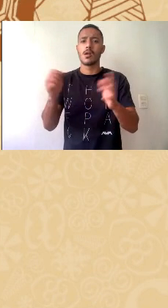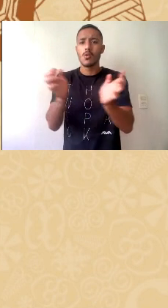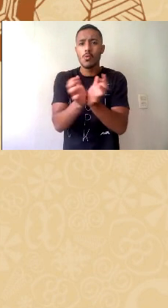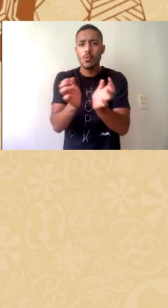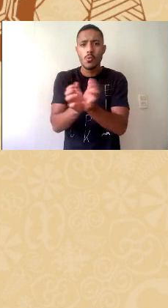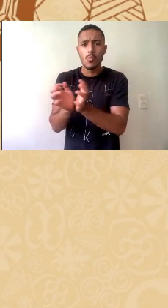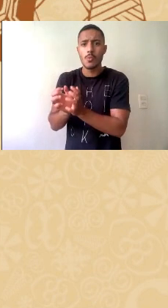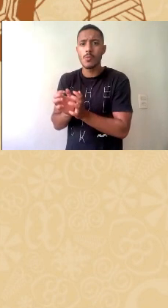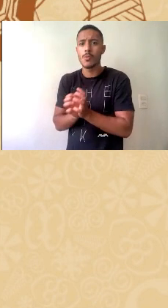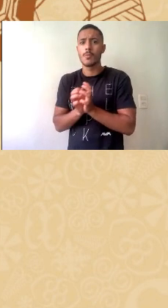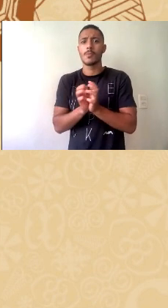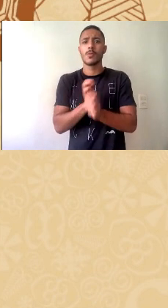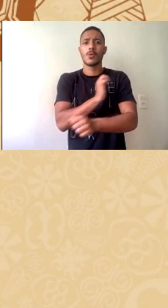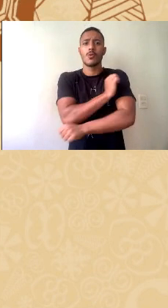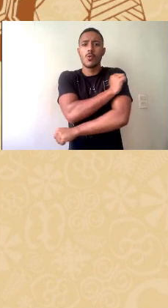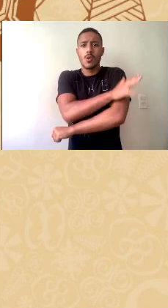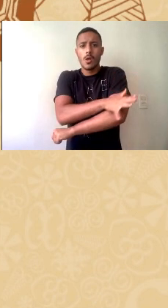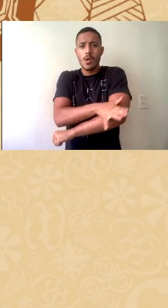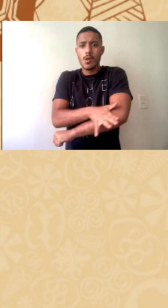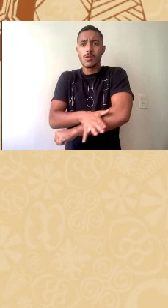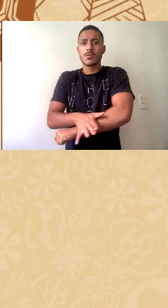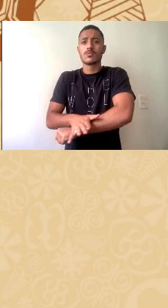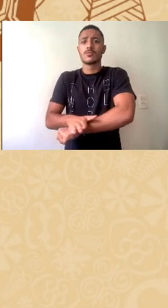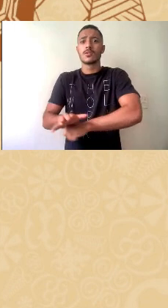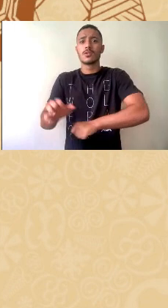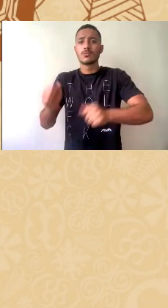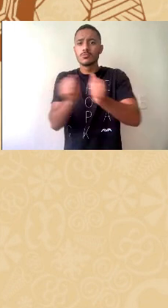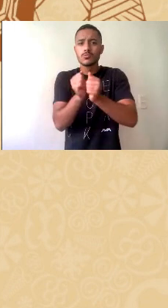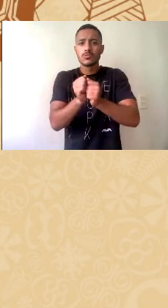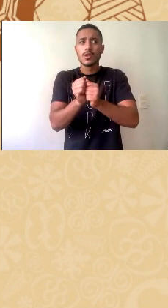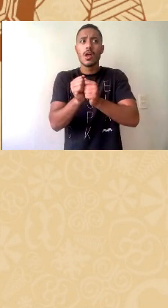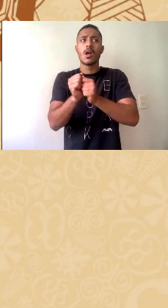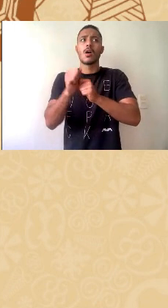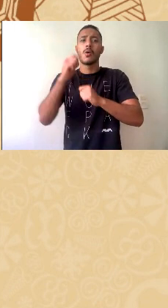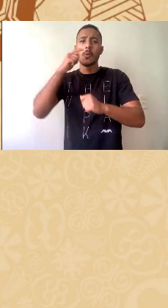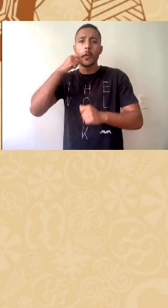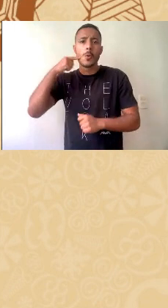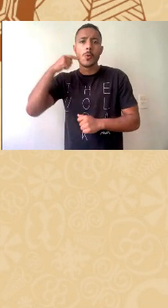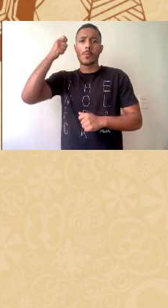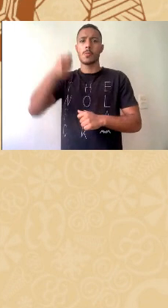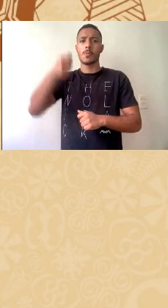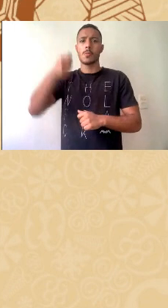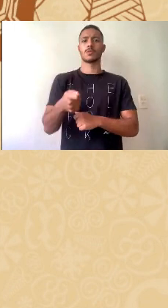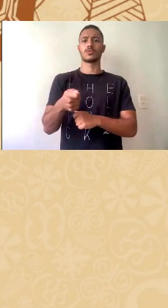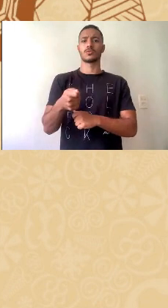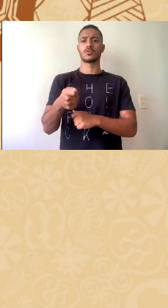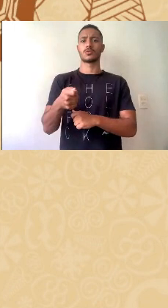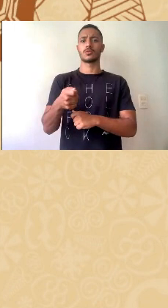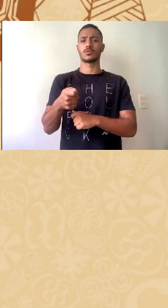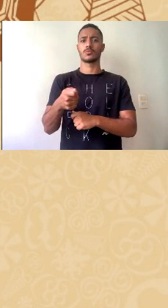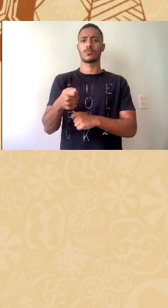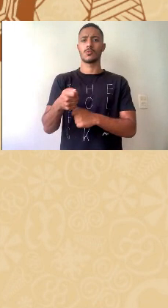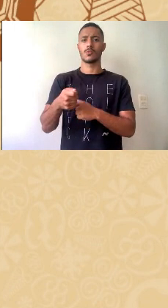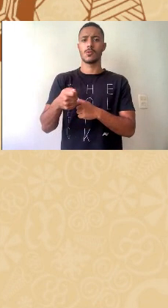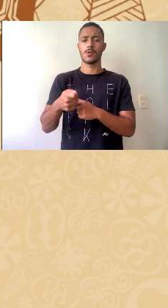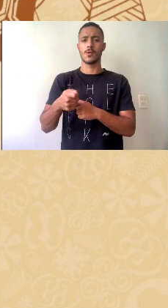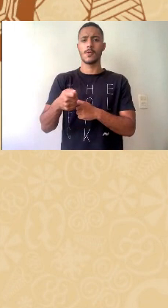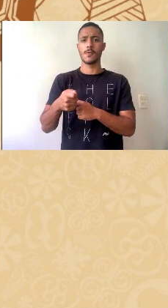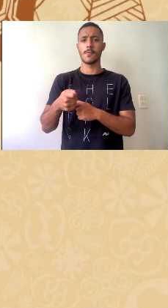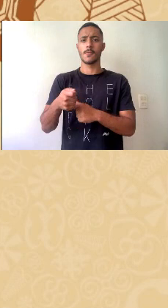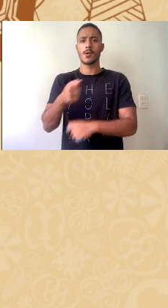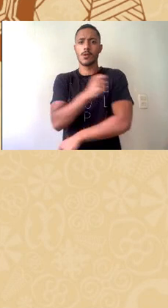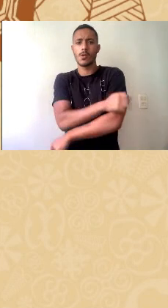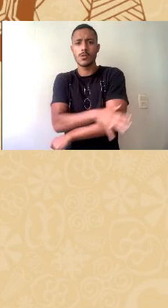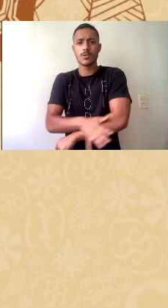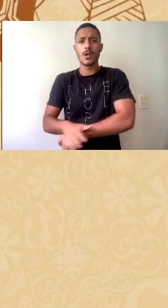ser articulado com o machismo, com a heteronormatividade, com o classismo, né? Então, as jovens